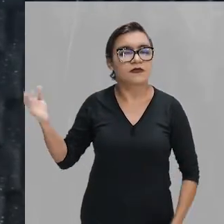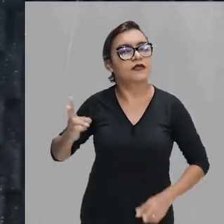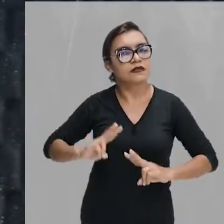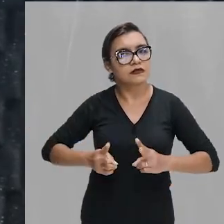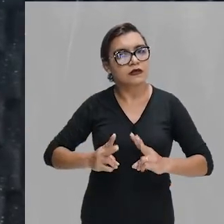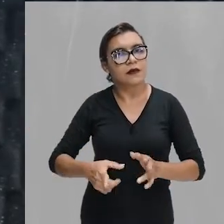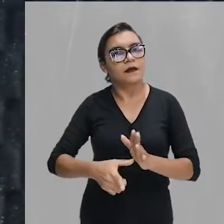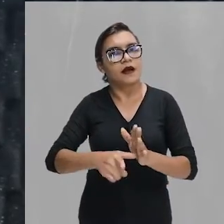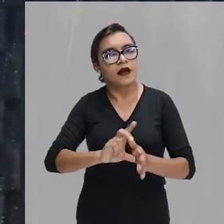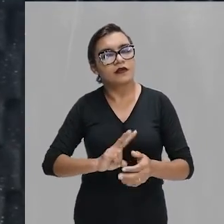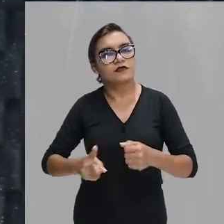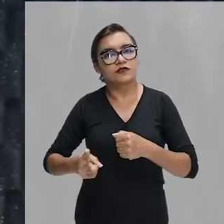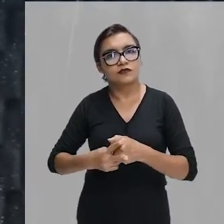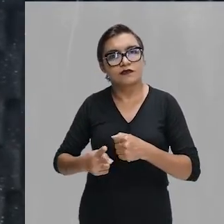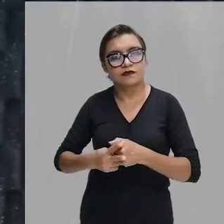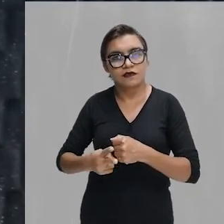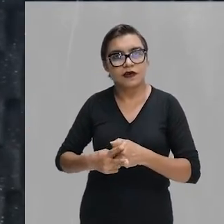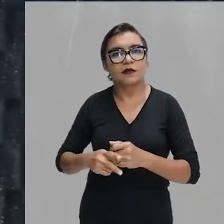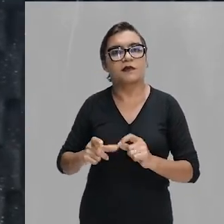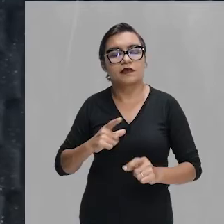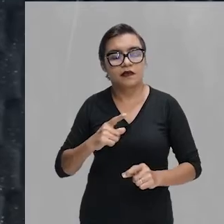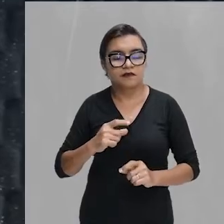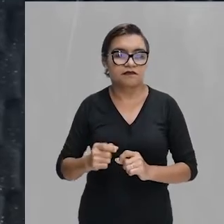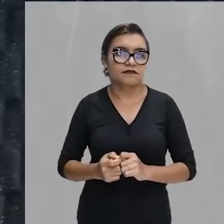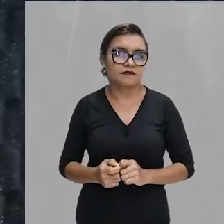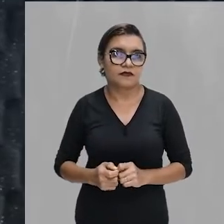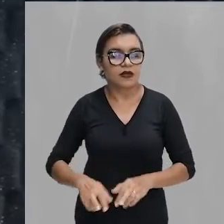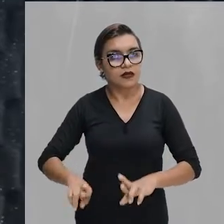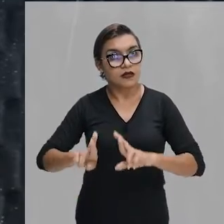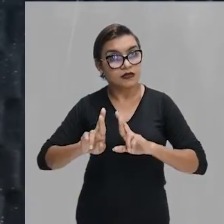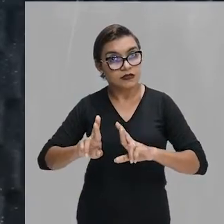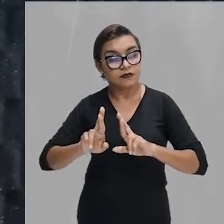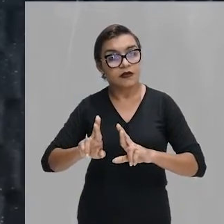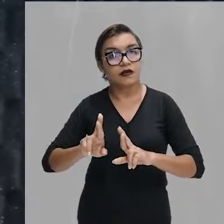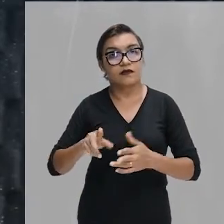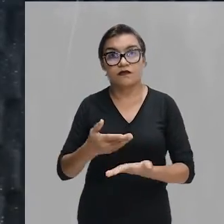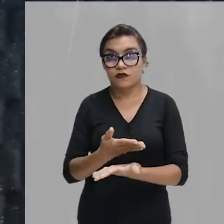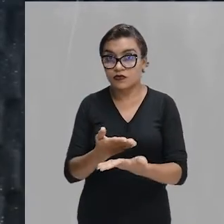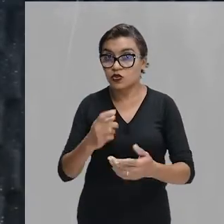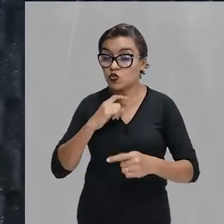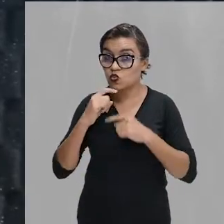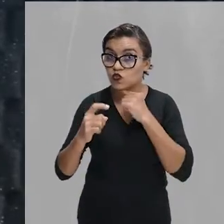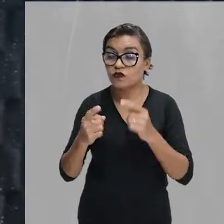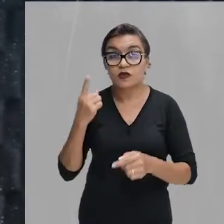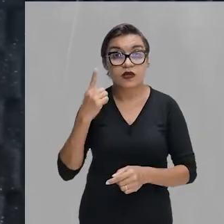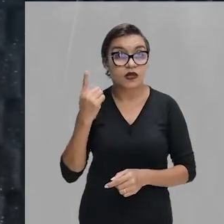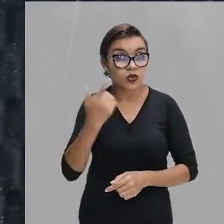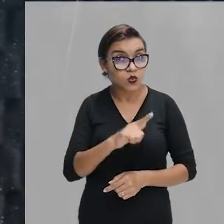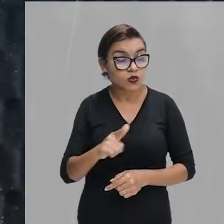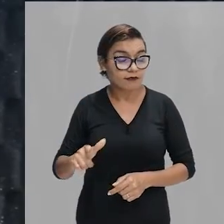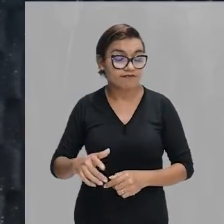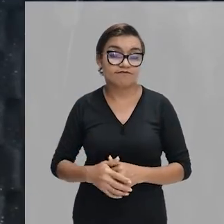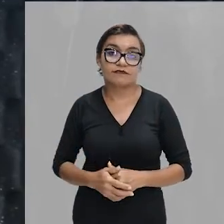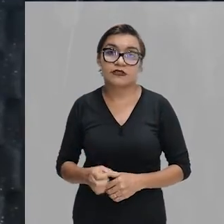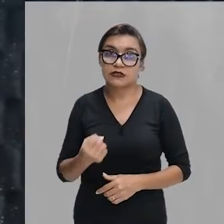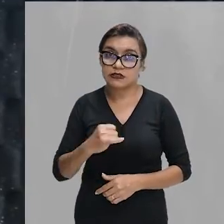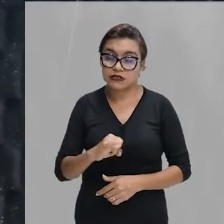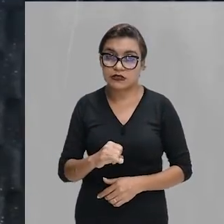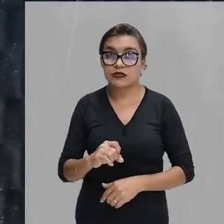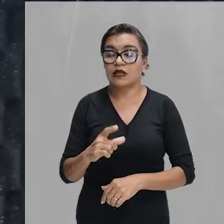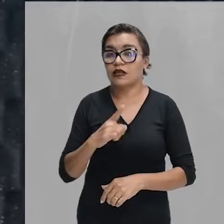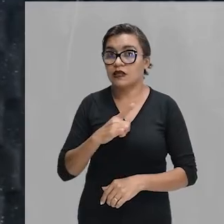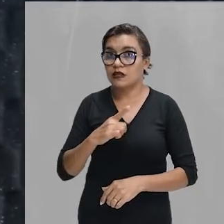sempre antes do verbo auxiliar. Espero que vocês não tenham dúvidas, tá? Mas se tiver,